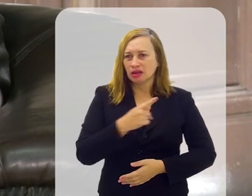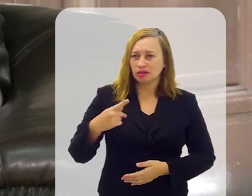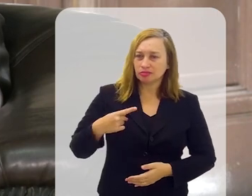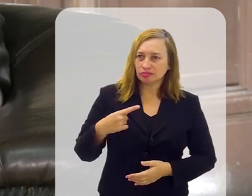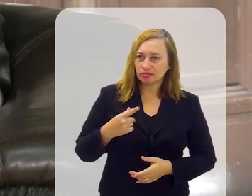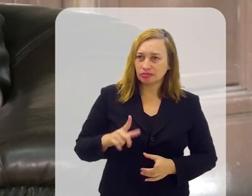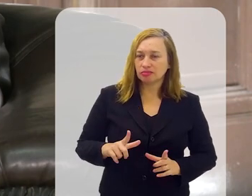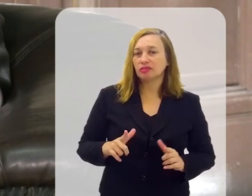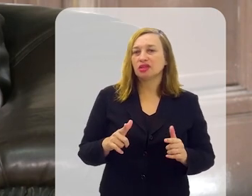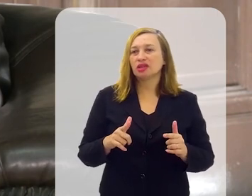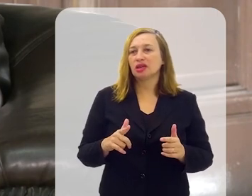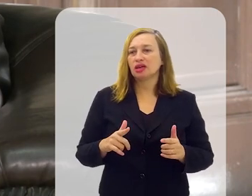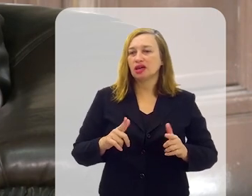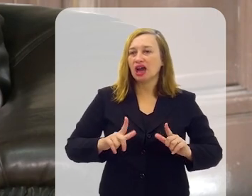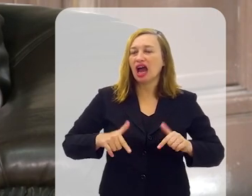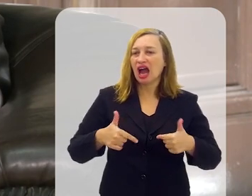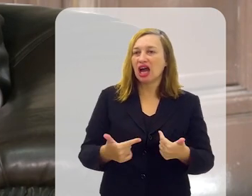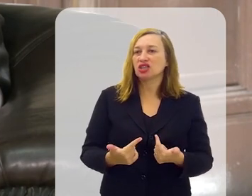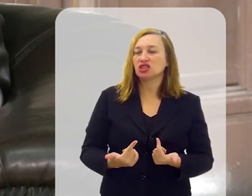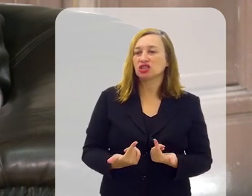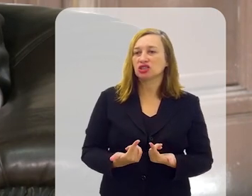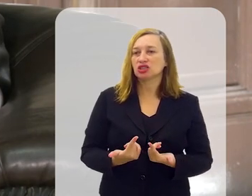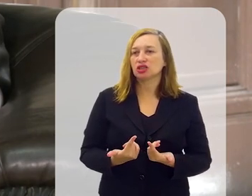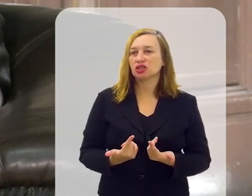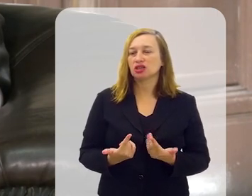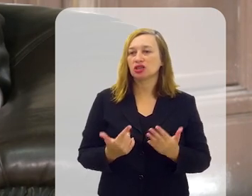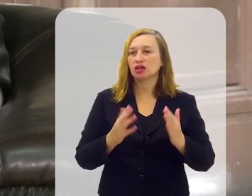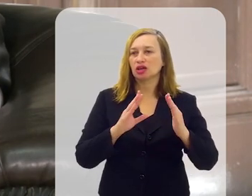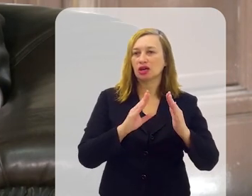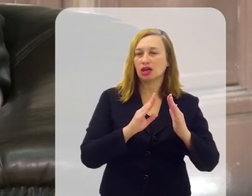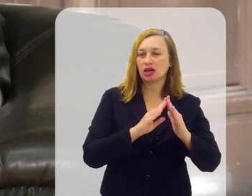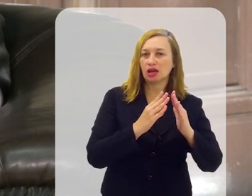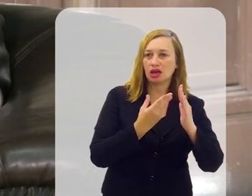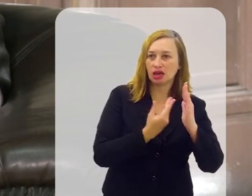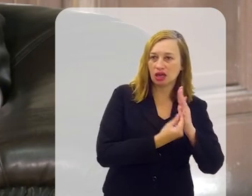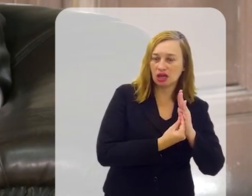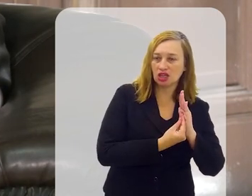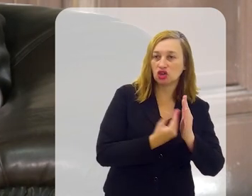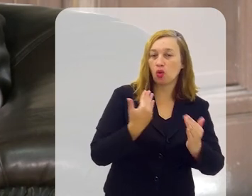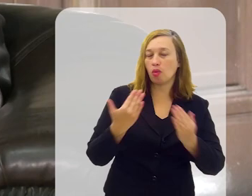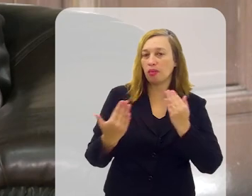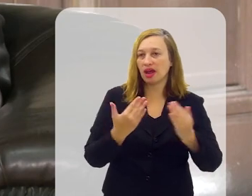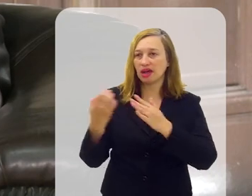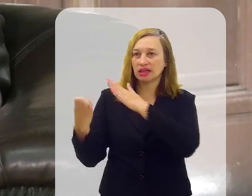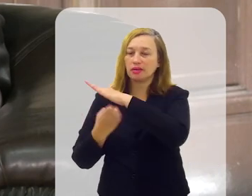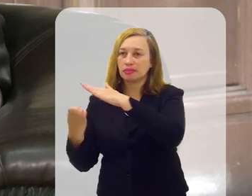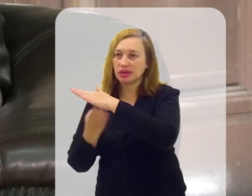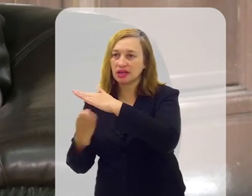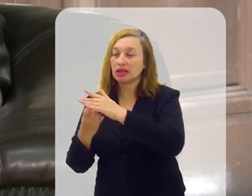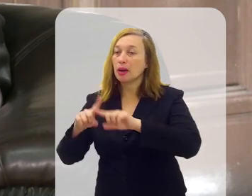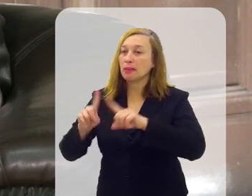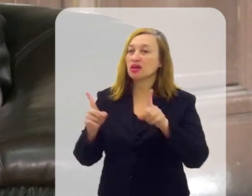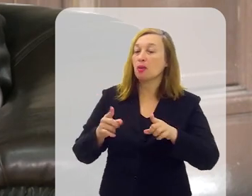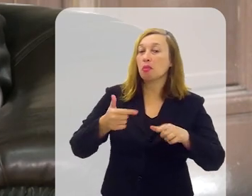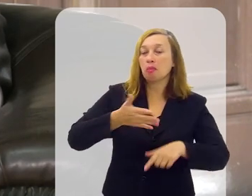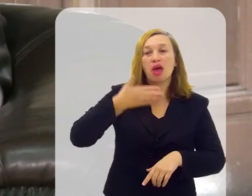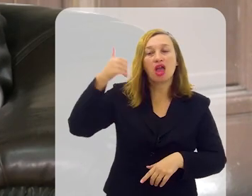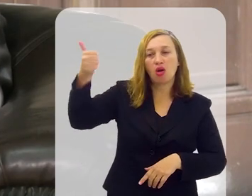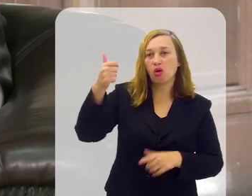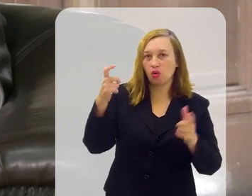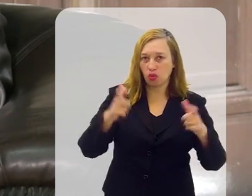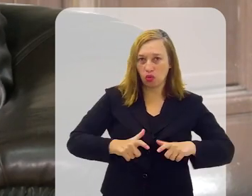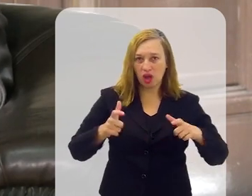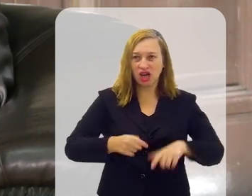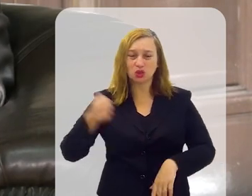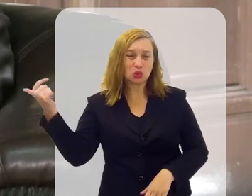pastores que lidam com a igreja como empresa. A gente tem bastante. Aí, assim, lamentavelmente, né? Mas temos bastante. Certamente dentro da igreja ainda é o melhor